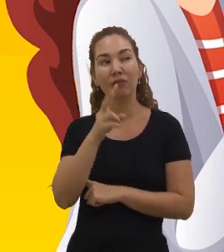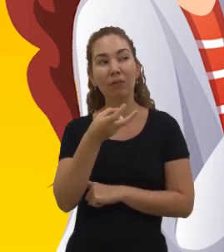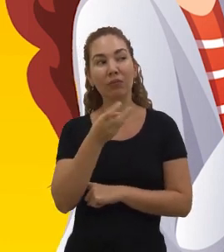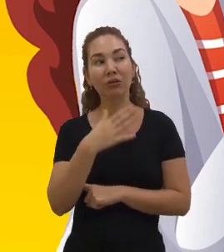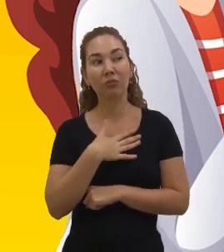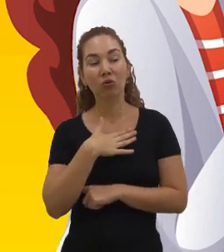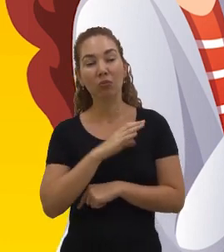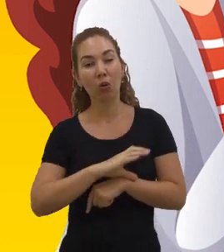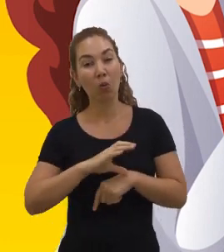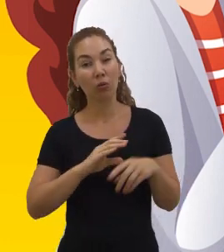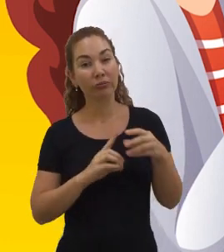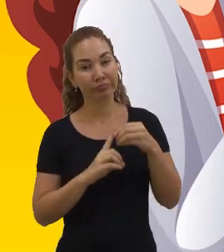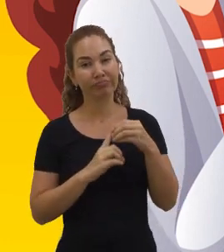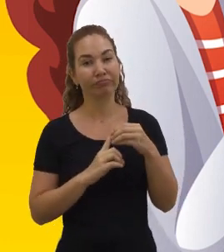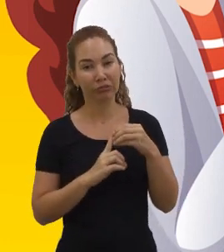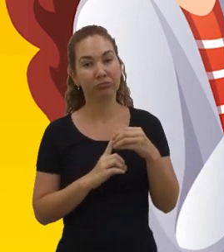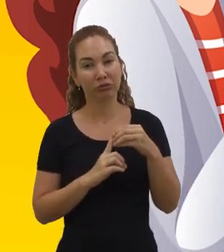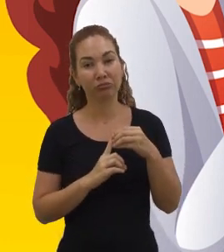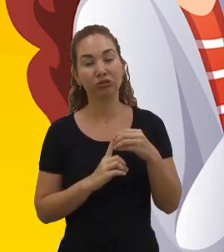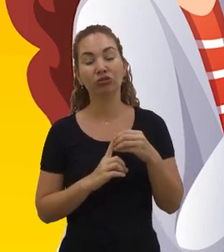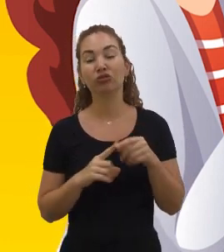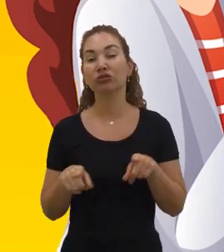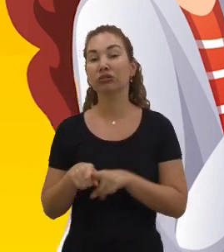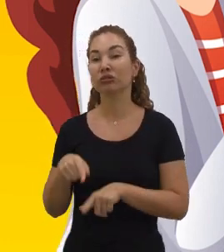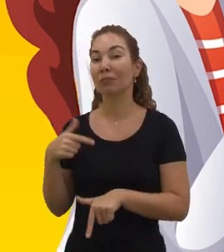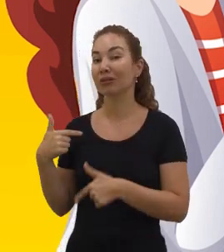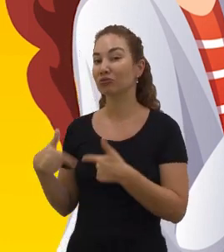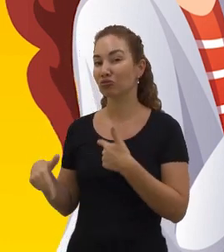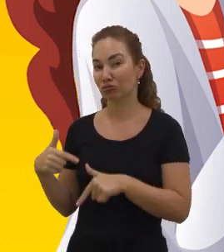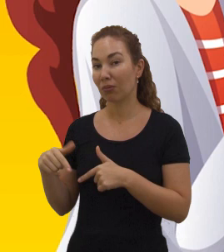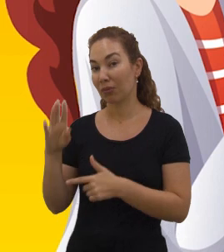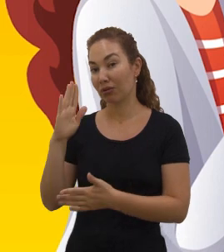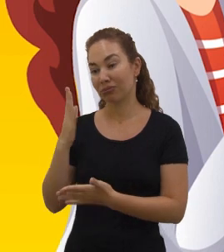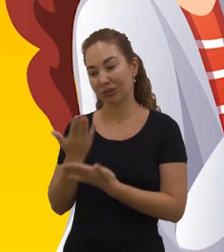curso, principalmente. E no trabalho também, né, acredito.